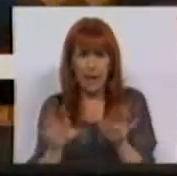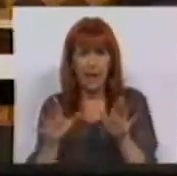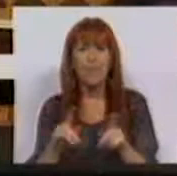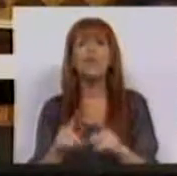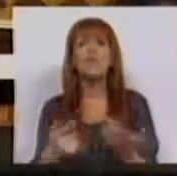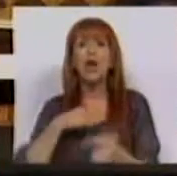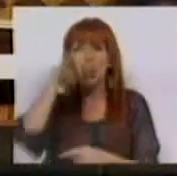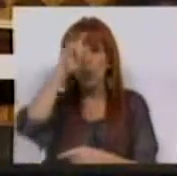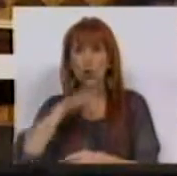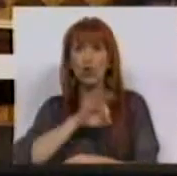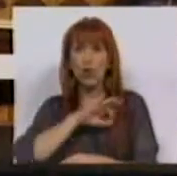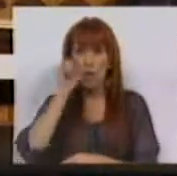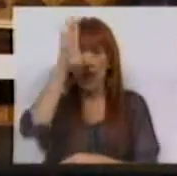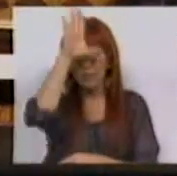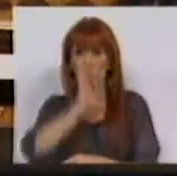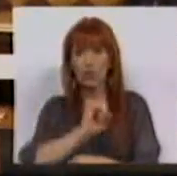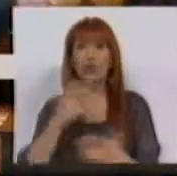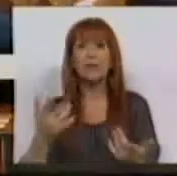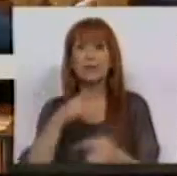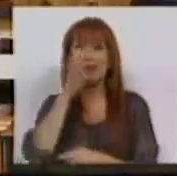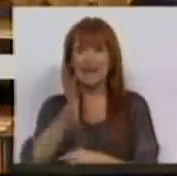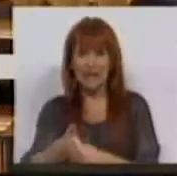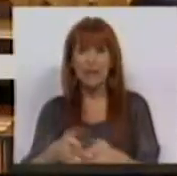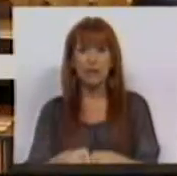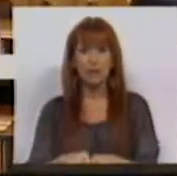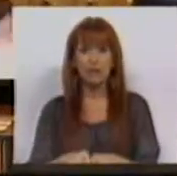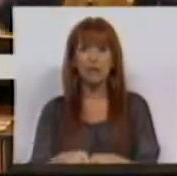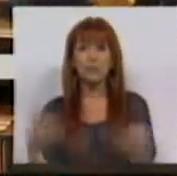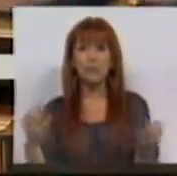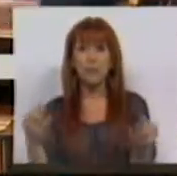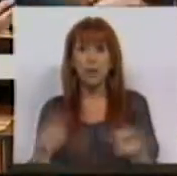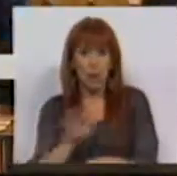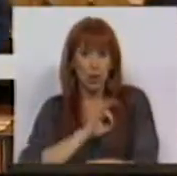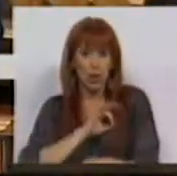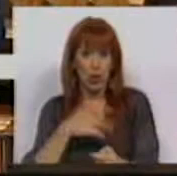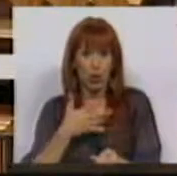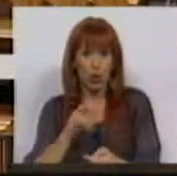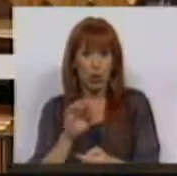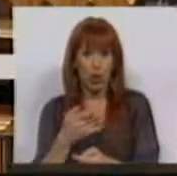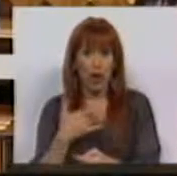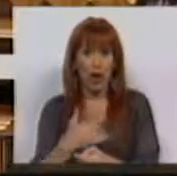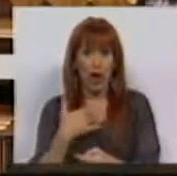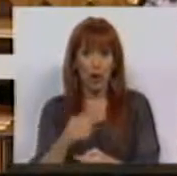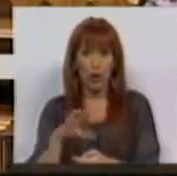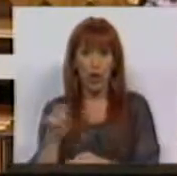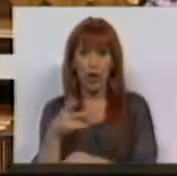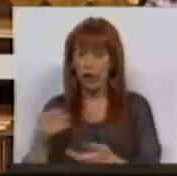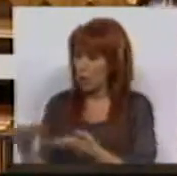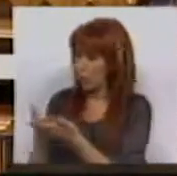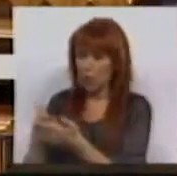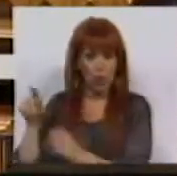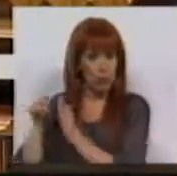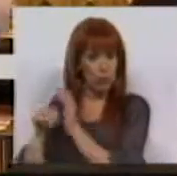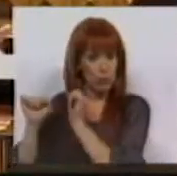E recordo que o senhor primeiro-ministro disse, aliás, o senhor doutor Eduardo Catroga negociou